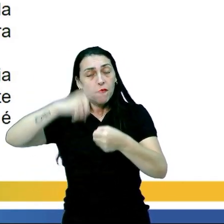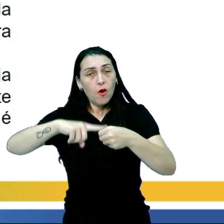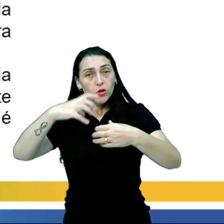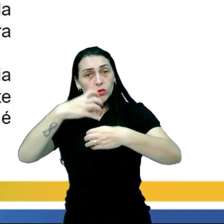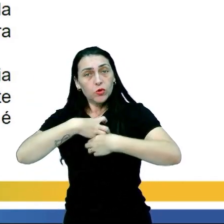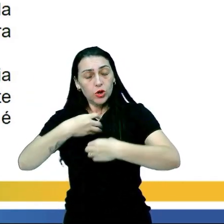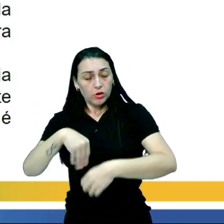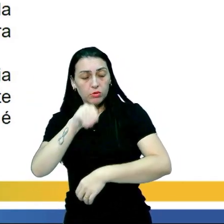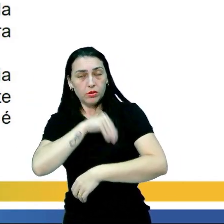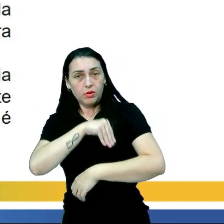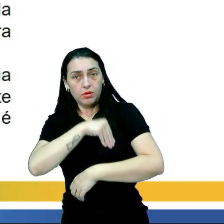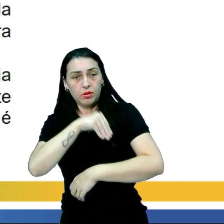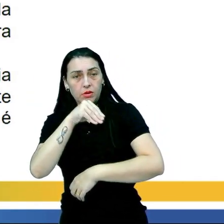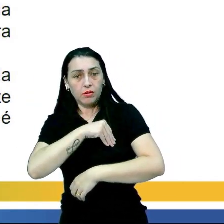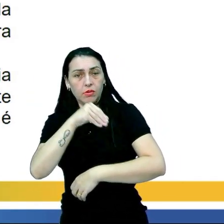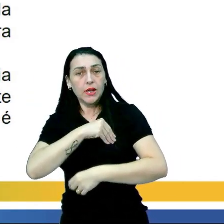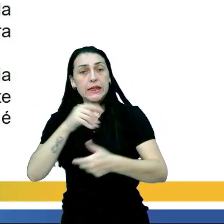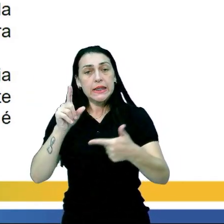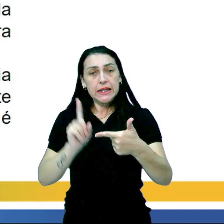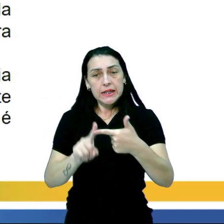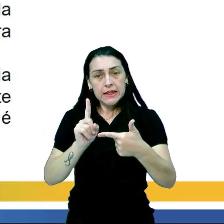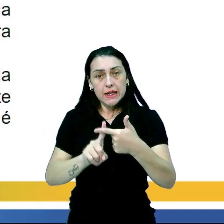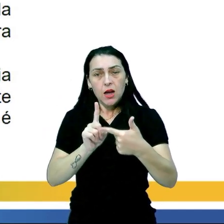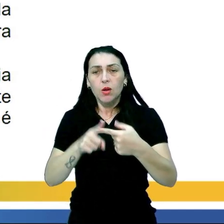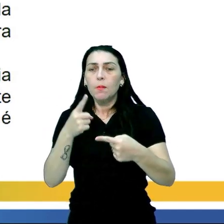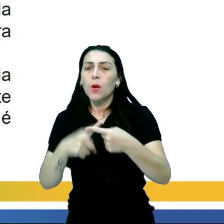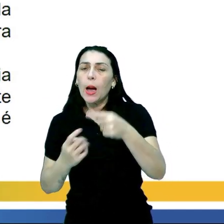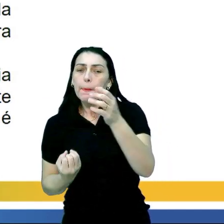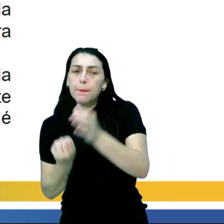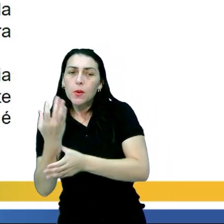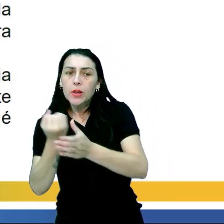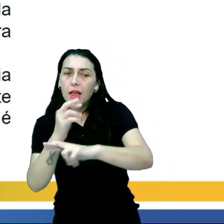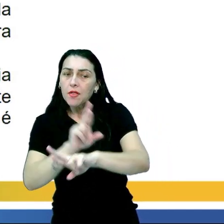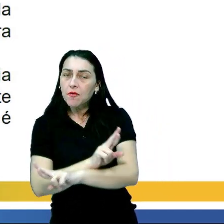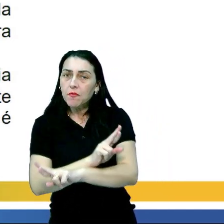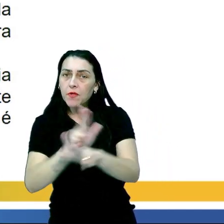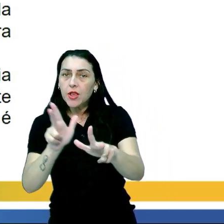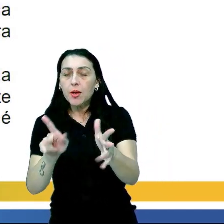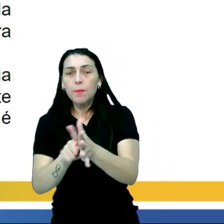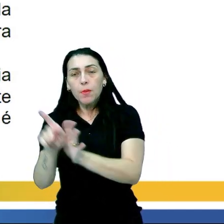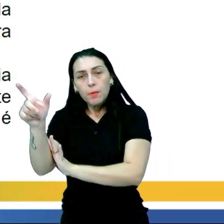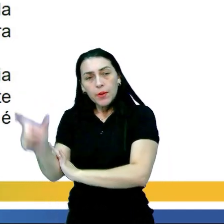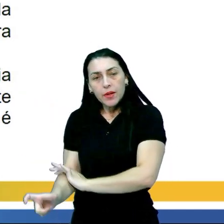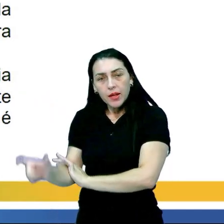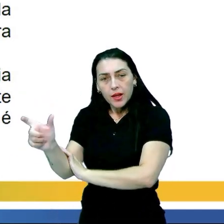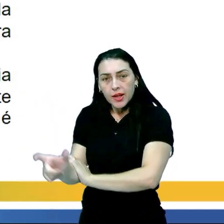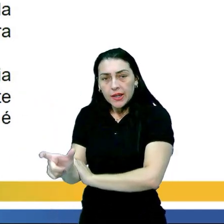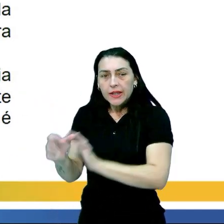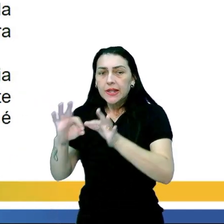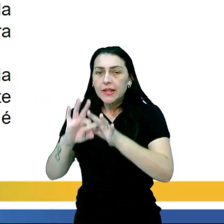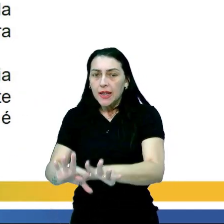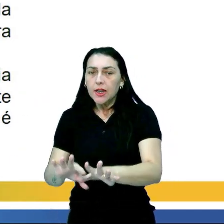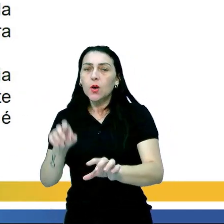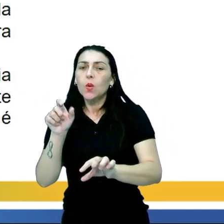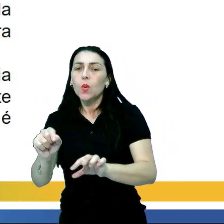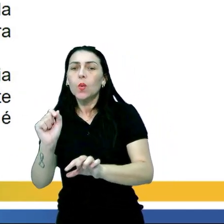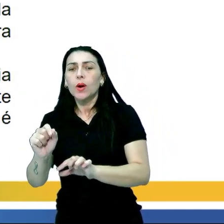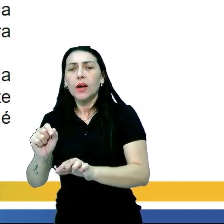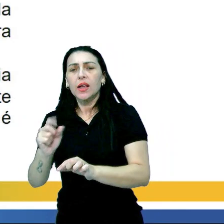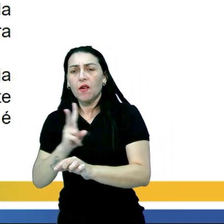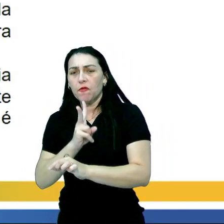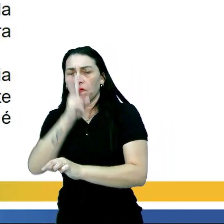de salário. Segundo, porque a produção é indiferente a ele, que deixa de